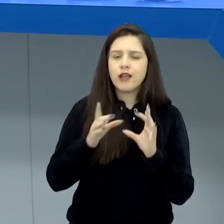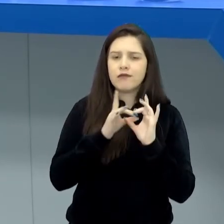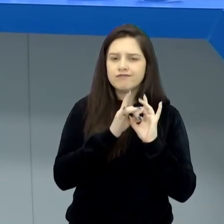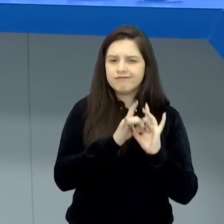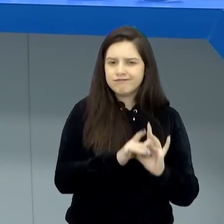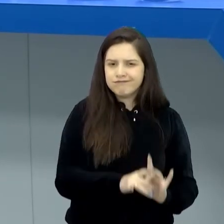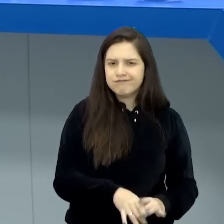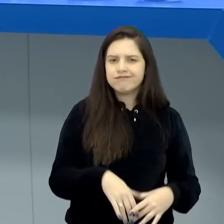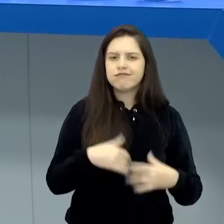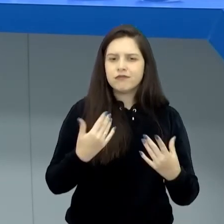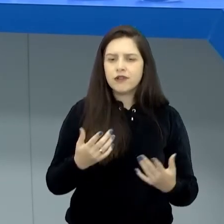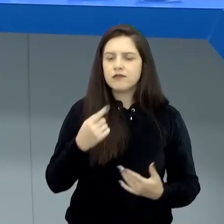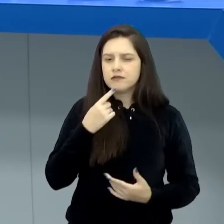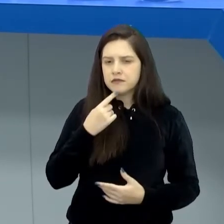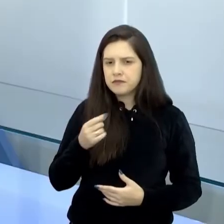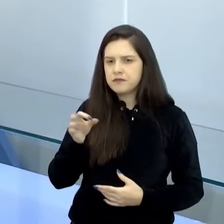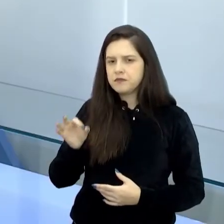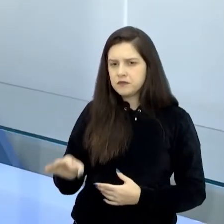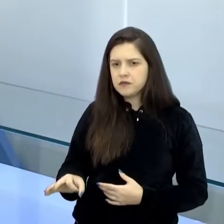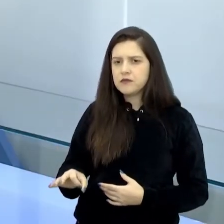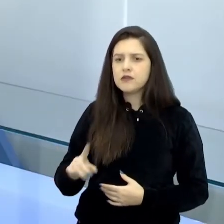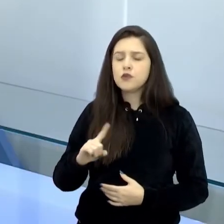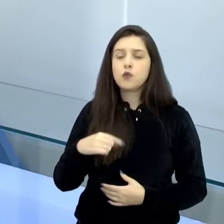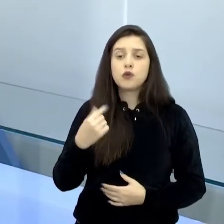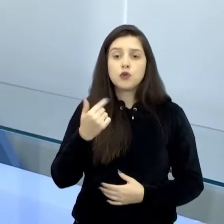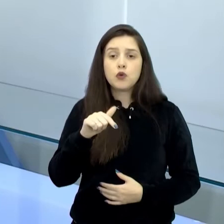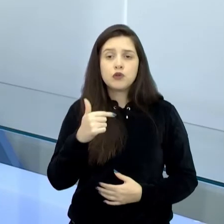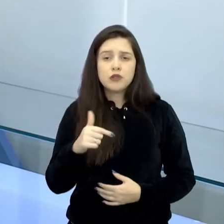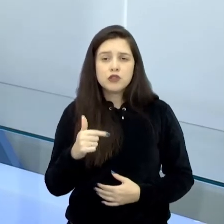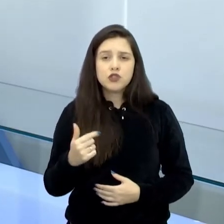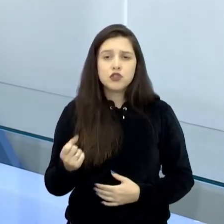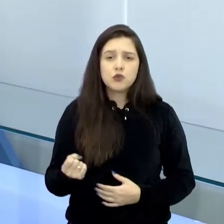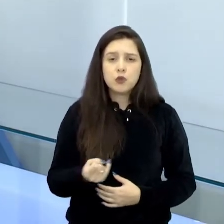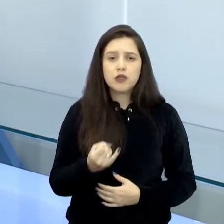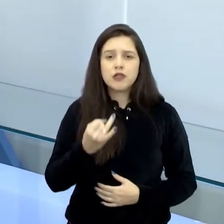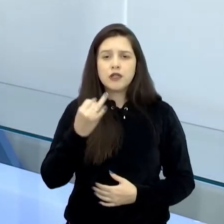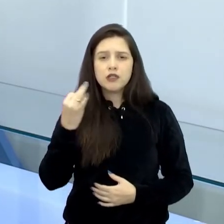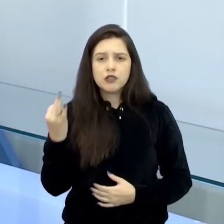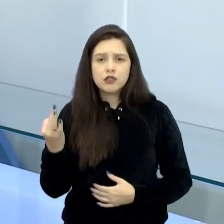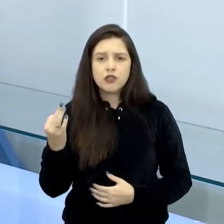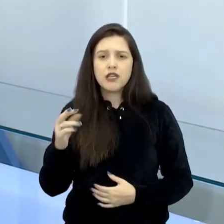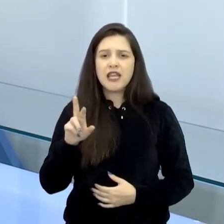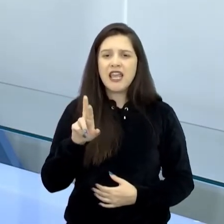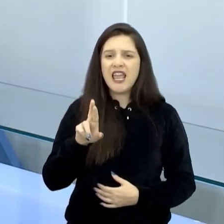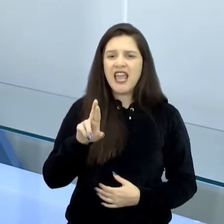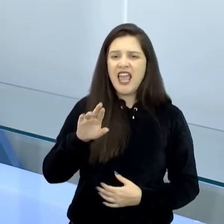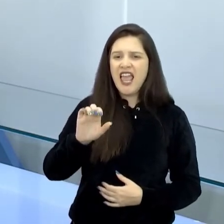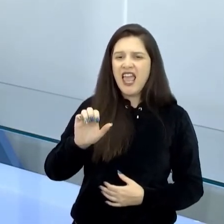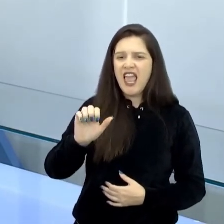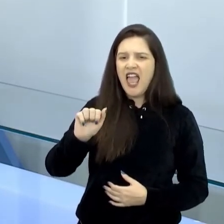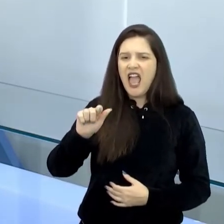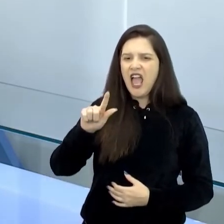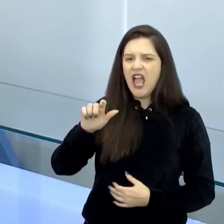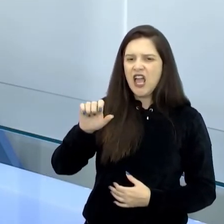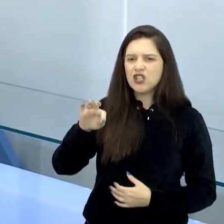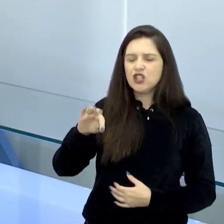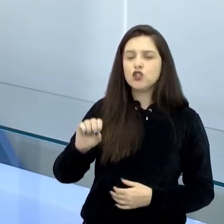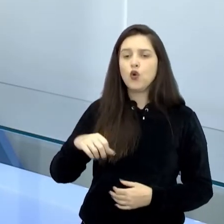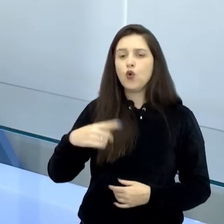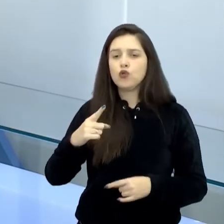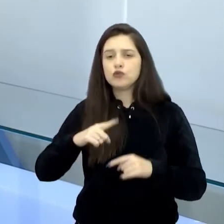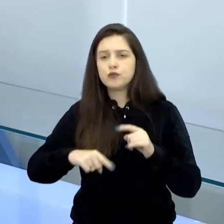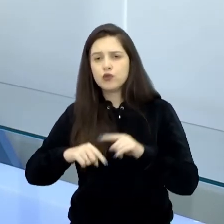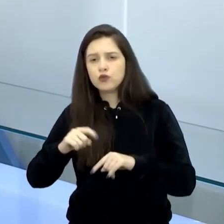reação, digamos assim. Isso. Quando nós não temos, né, as quantidades de reagente igual à quantidade de produto, aí